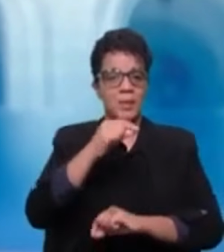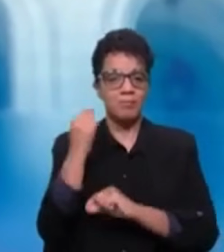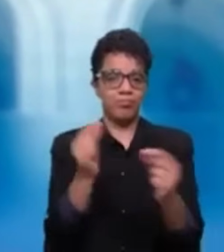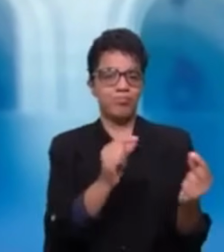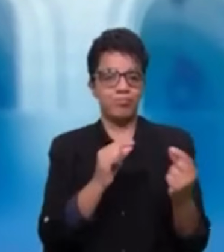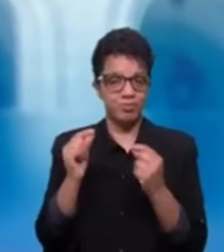debate termina aqui e